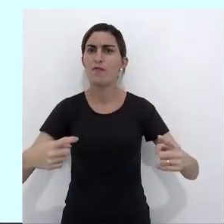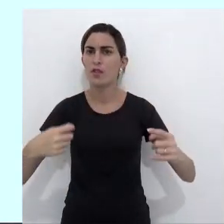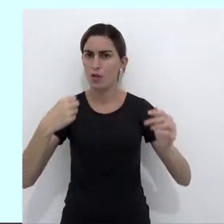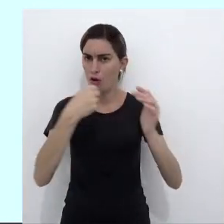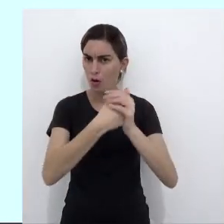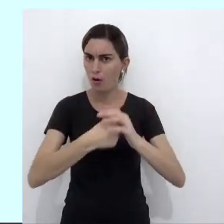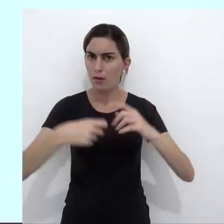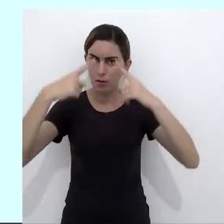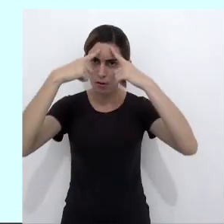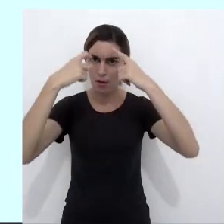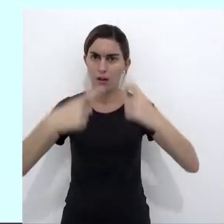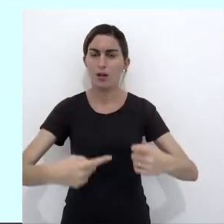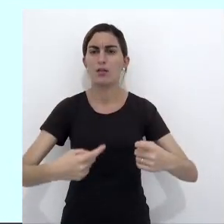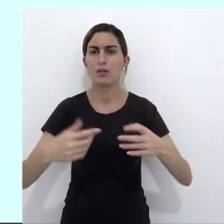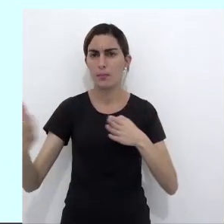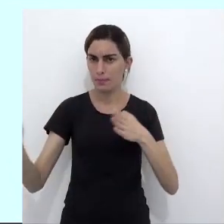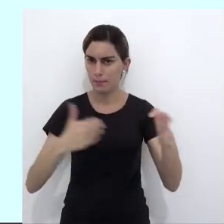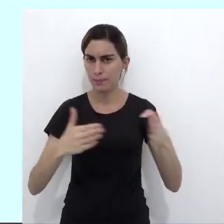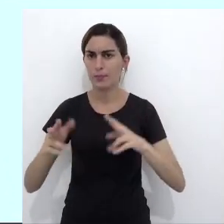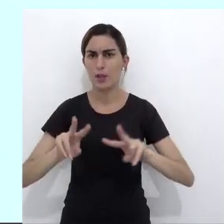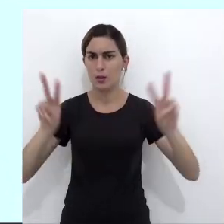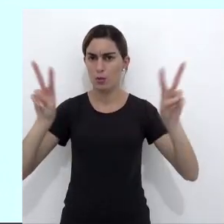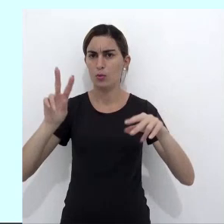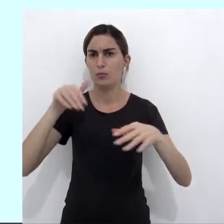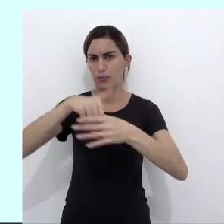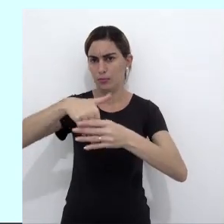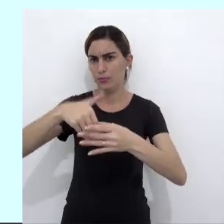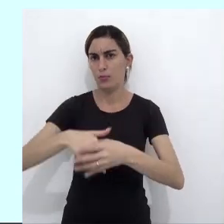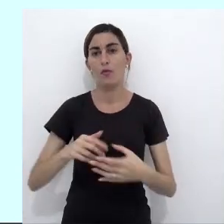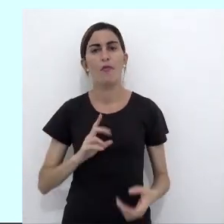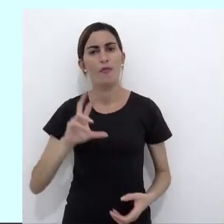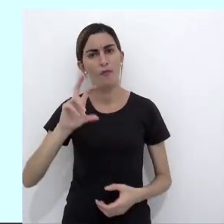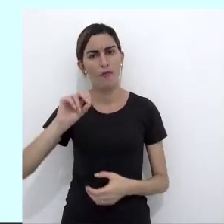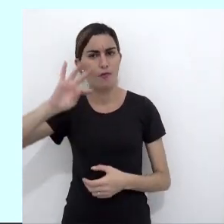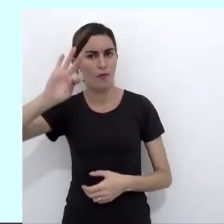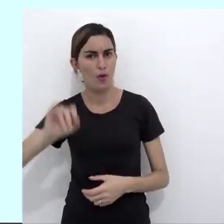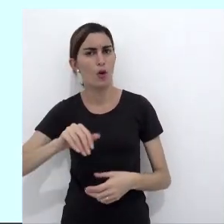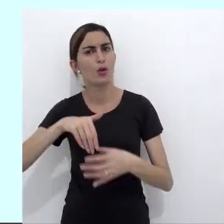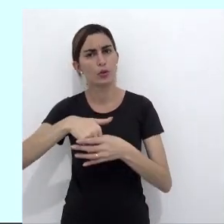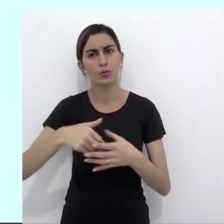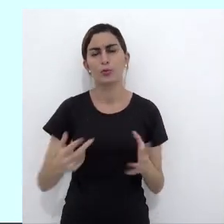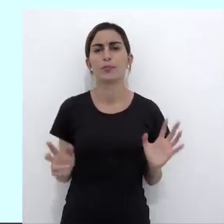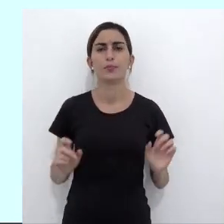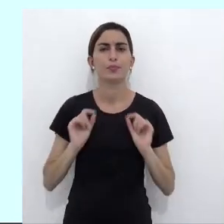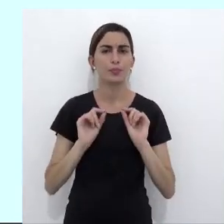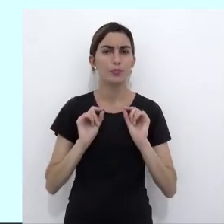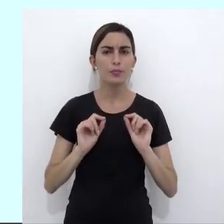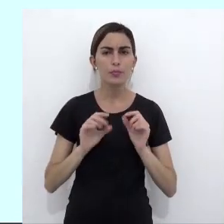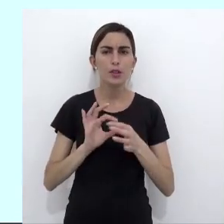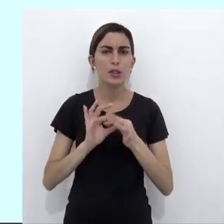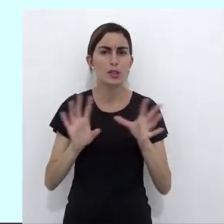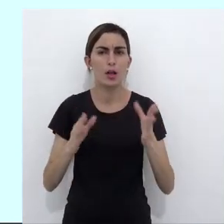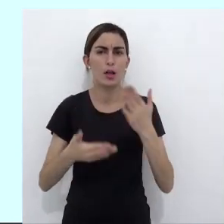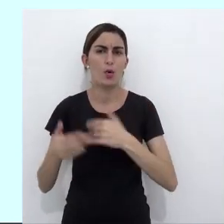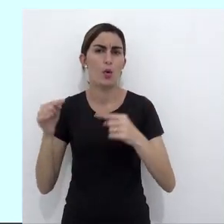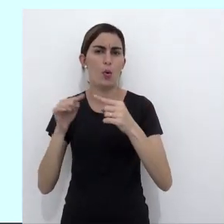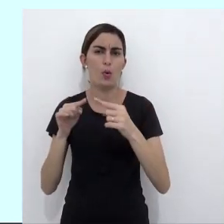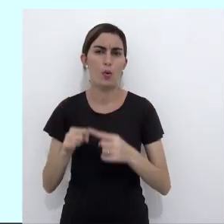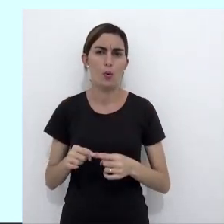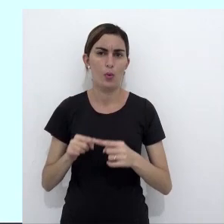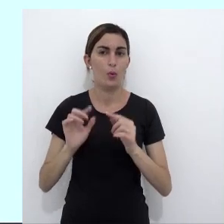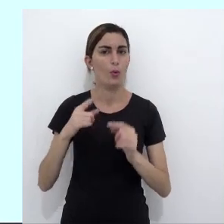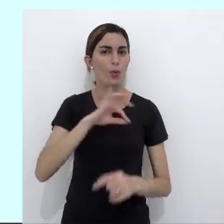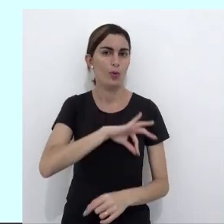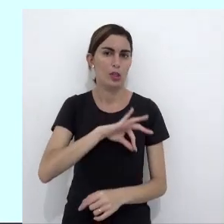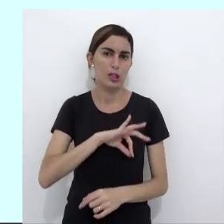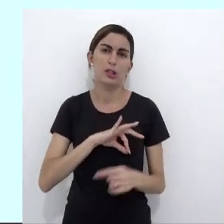com relação ao período eleitoral. Com relação ao voto, o voto era censitário. O voto estava relacionado à